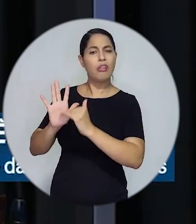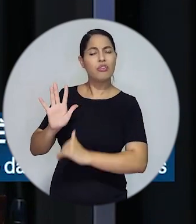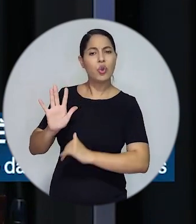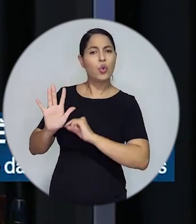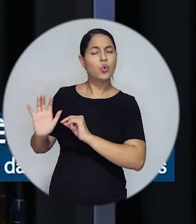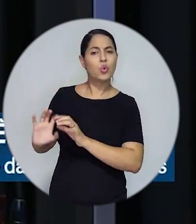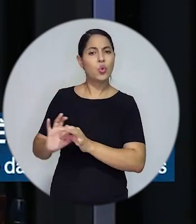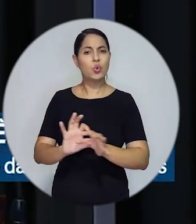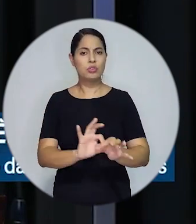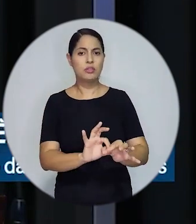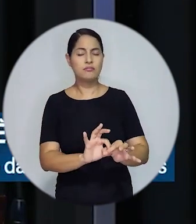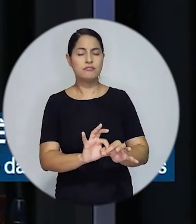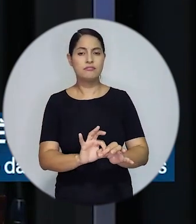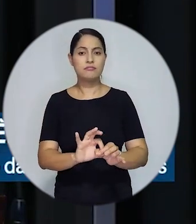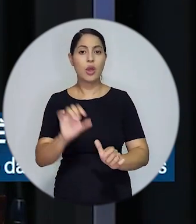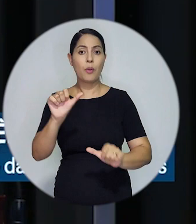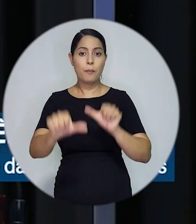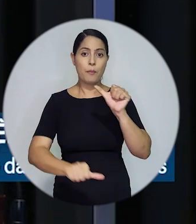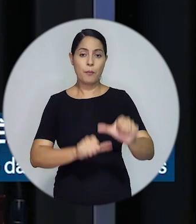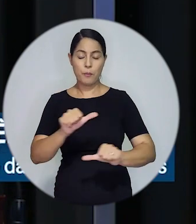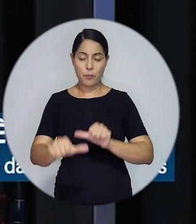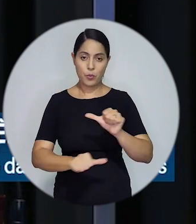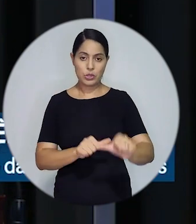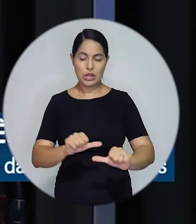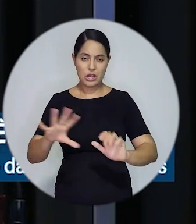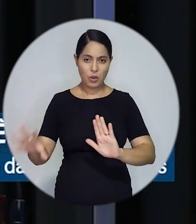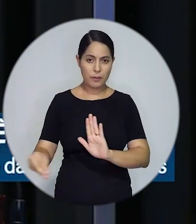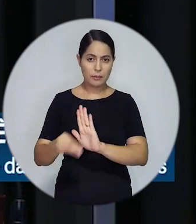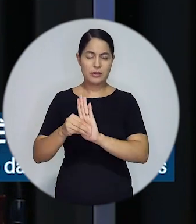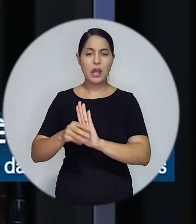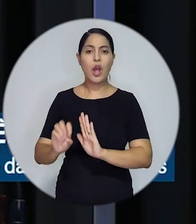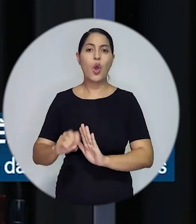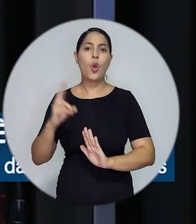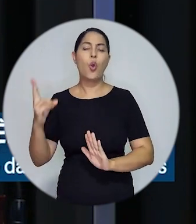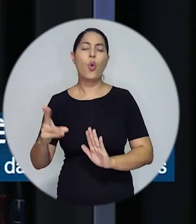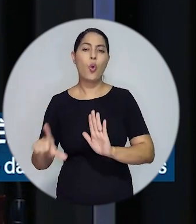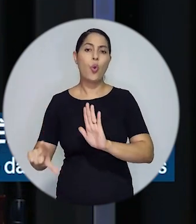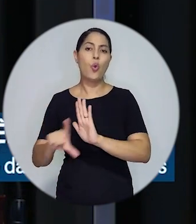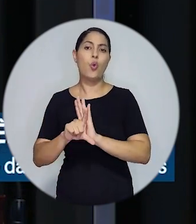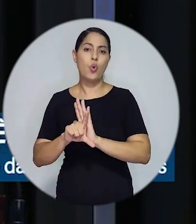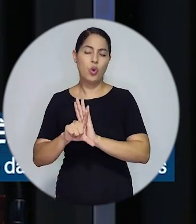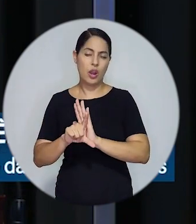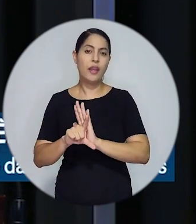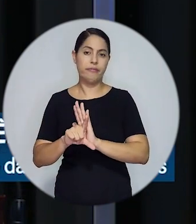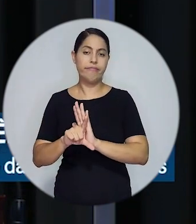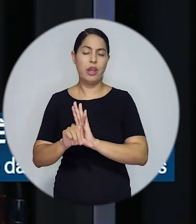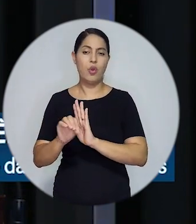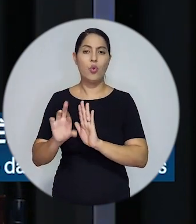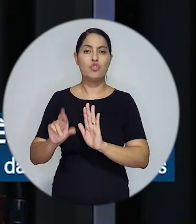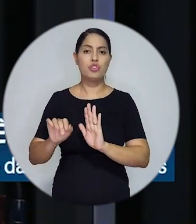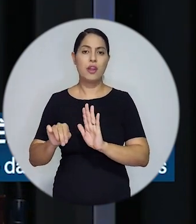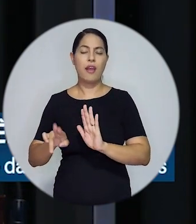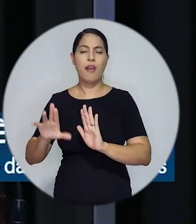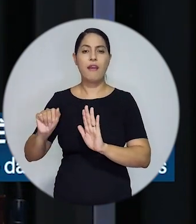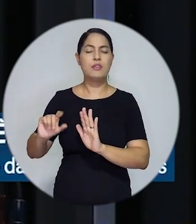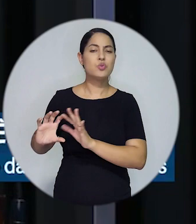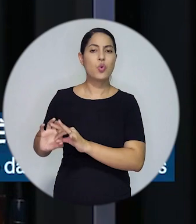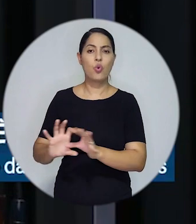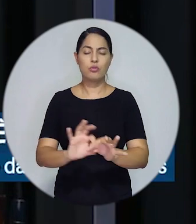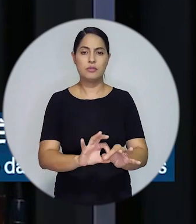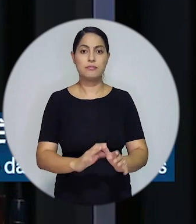uma oportunidade, de que as mudanças possam ser feitas por lei ordinária ou lei complementar. Isso traz, sem dúvida,